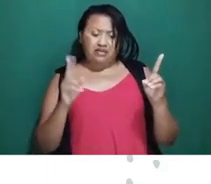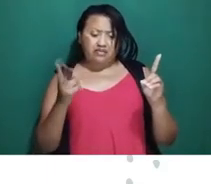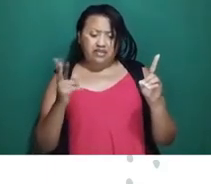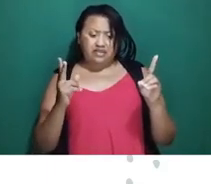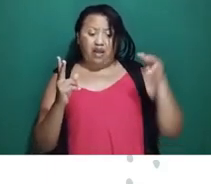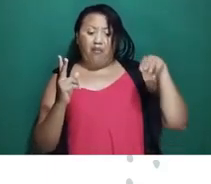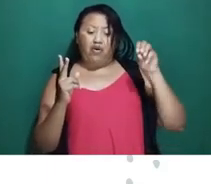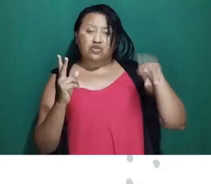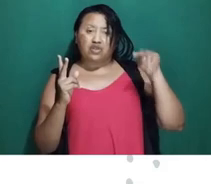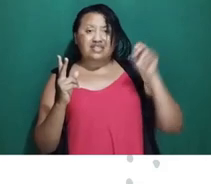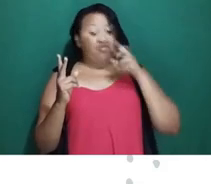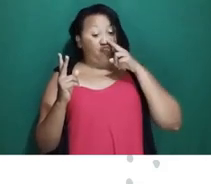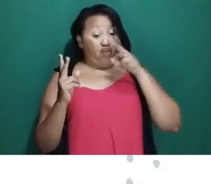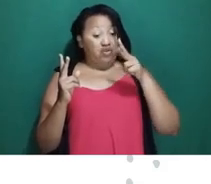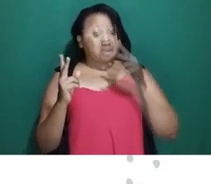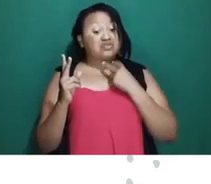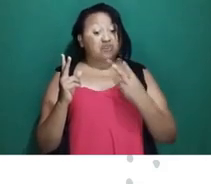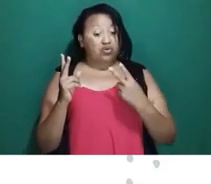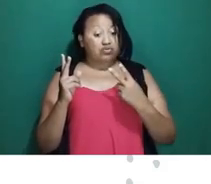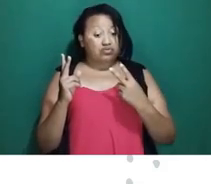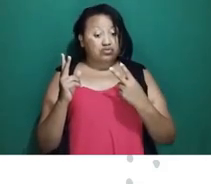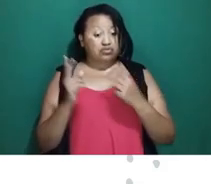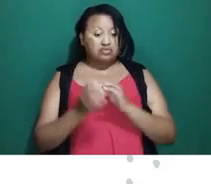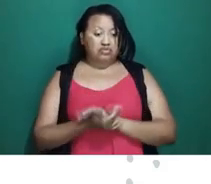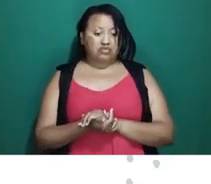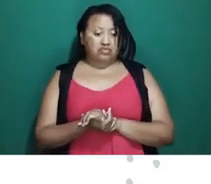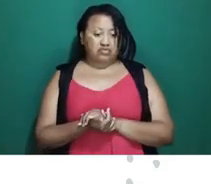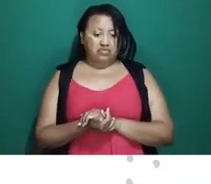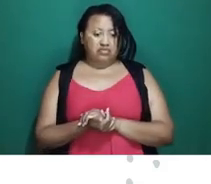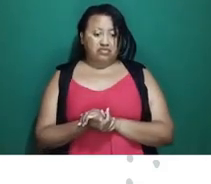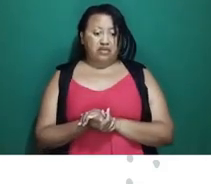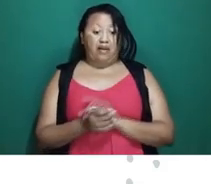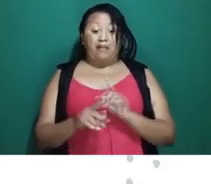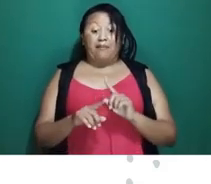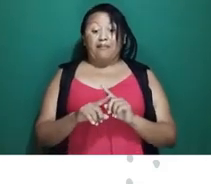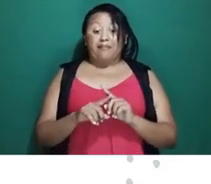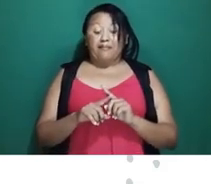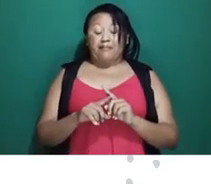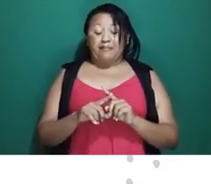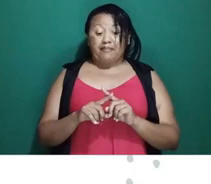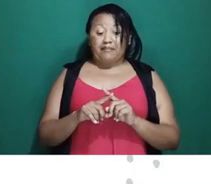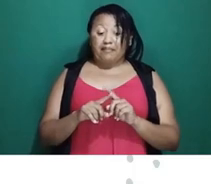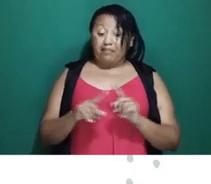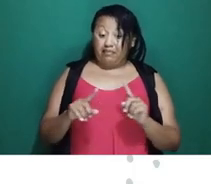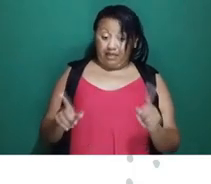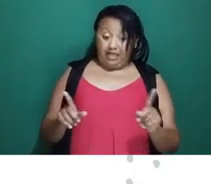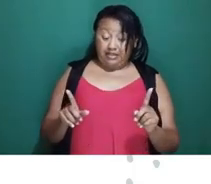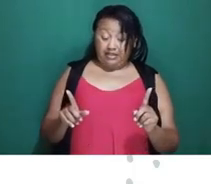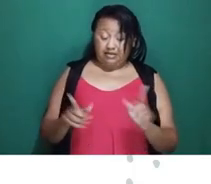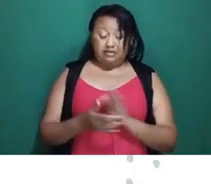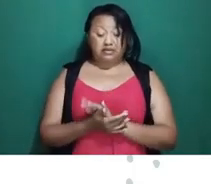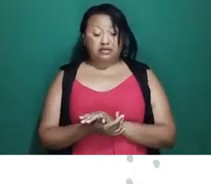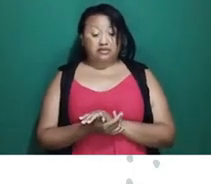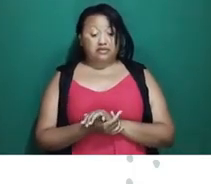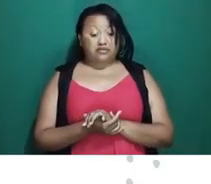monossílabos tônicos né ambas são né docadas de sentido próprio né são palavras autônomas